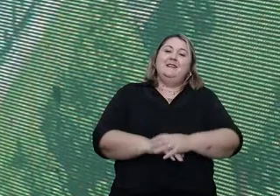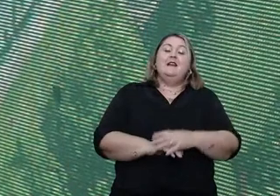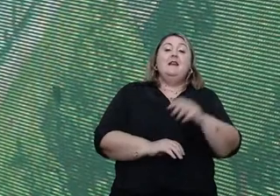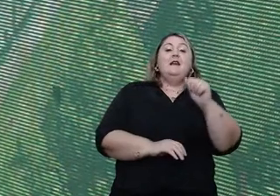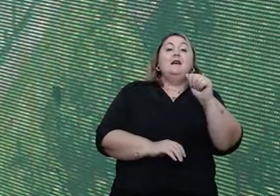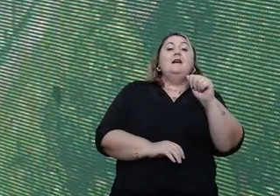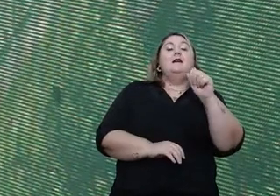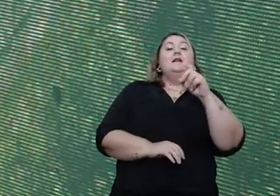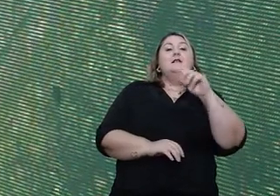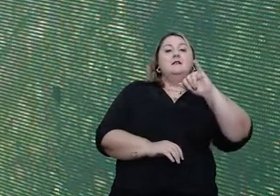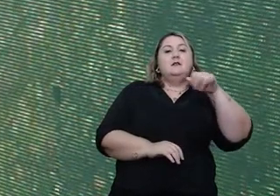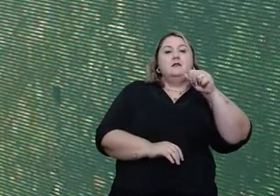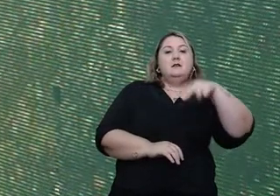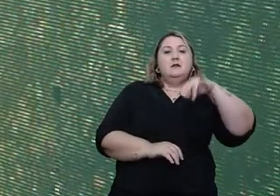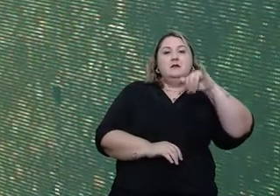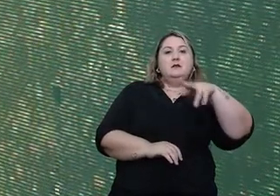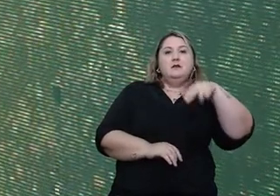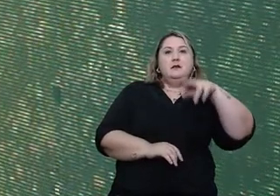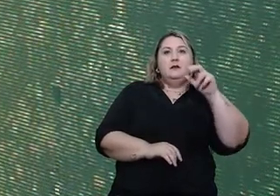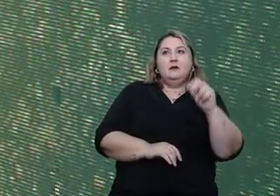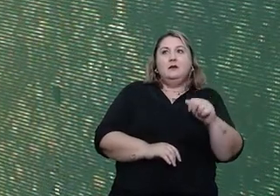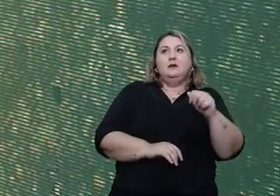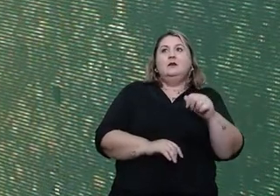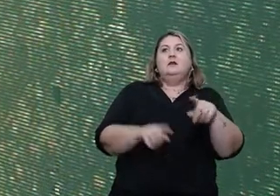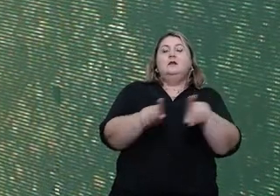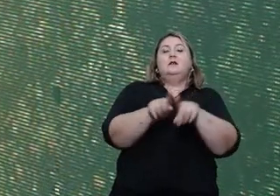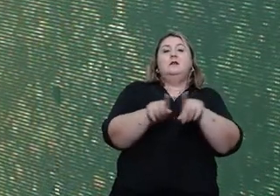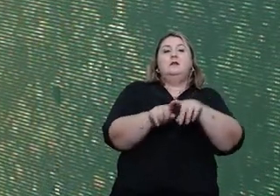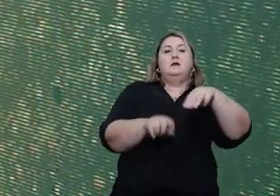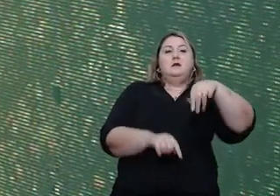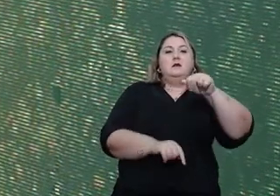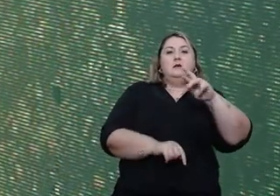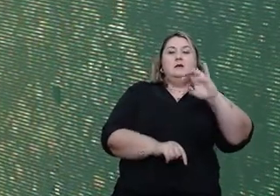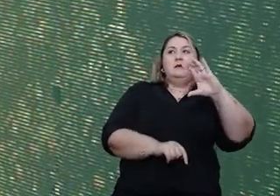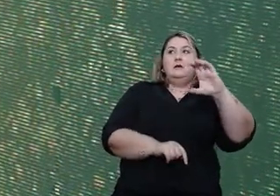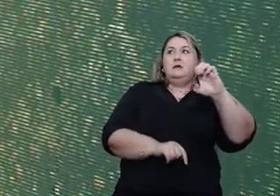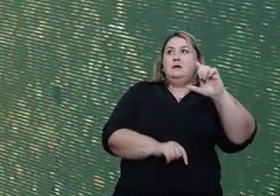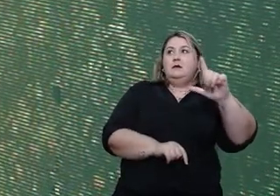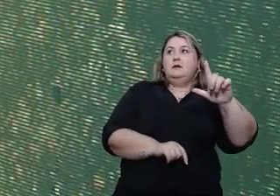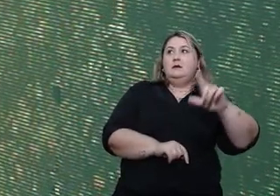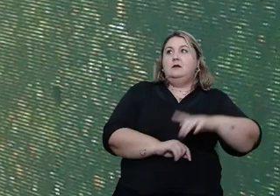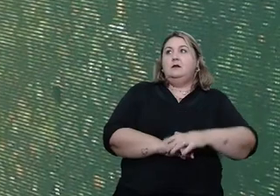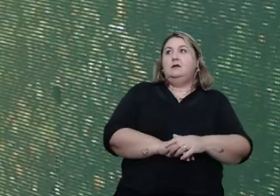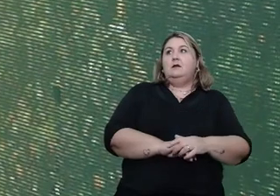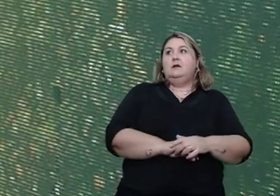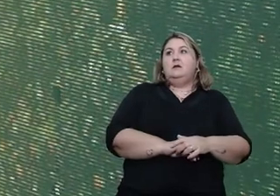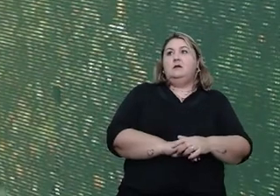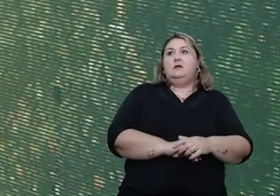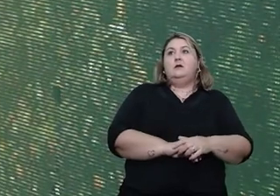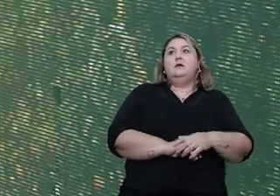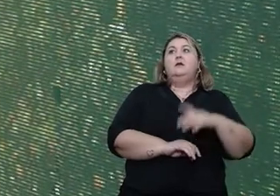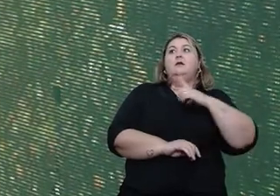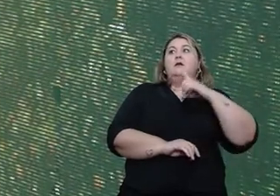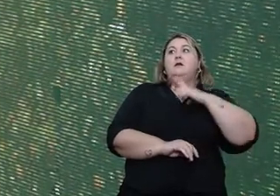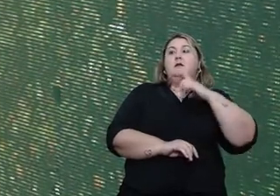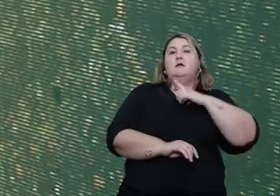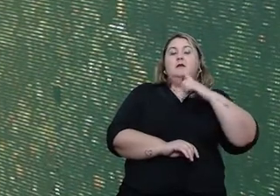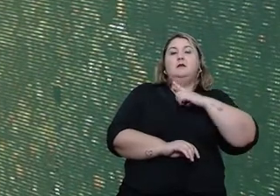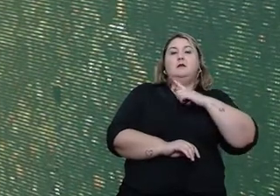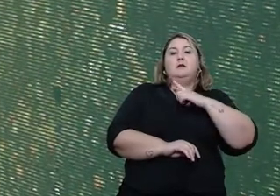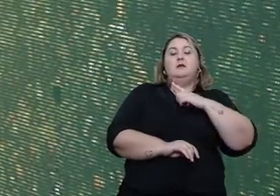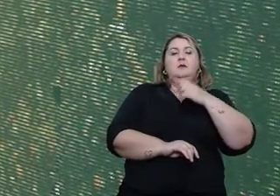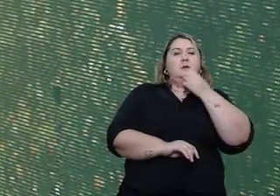a Janaína Munhoz, o Júnior, o Marcel, modão top demais. É isso aí, Marcel. Toca Iron